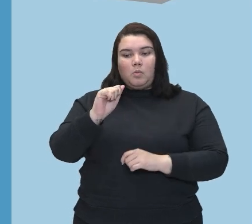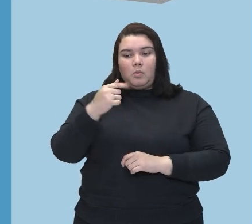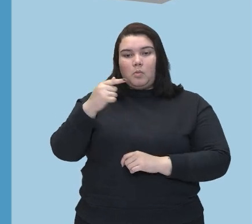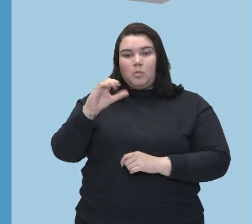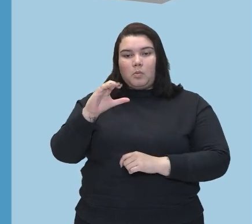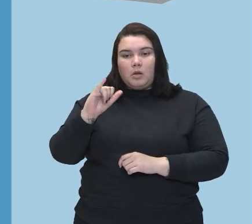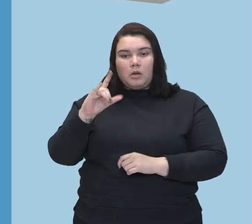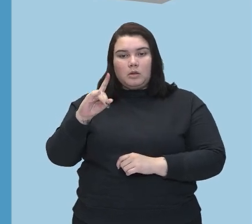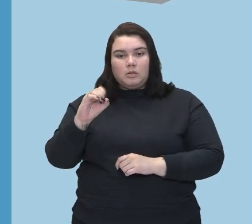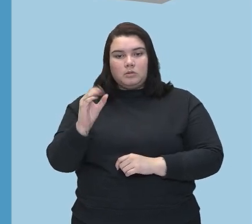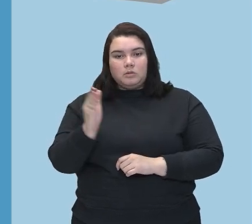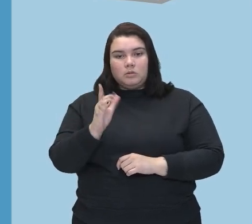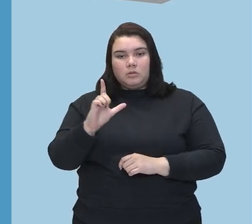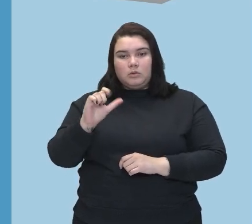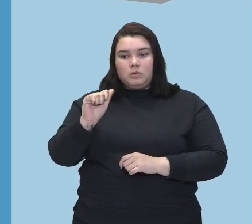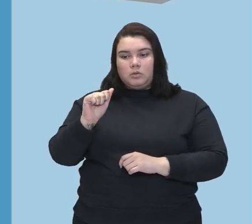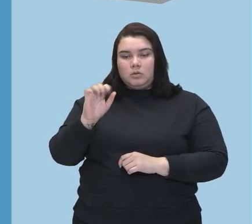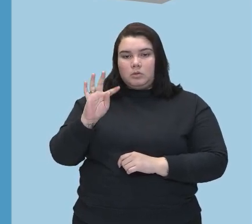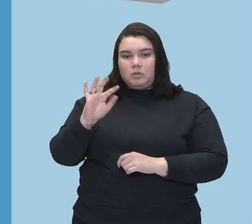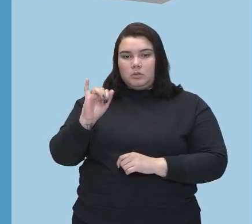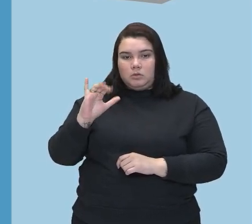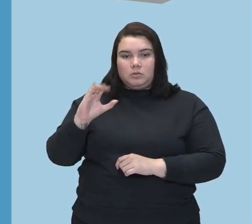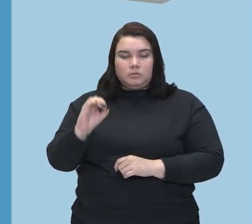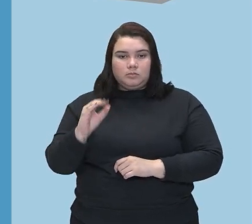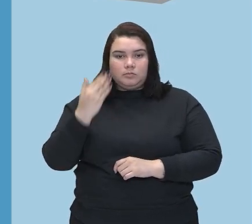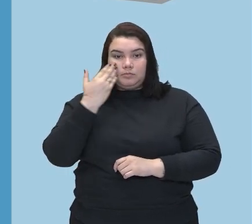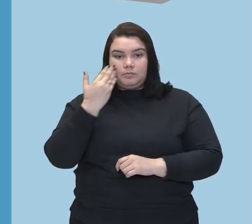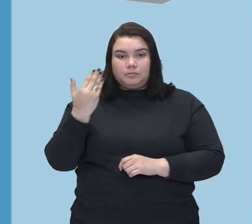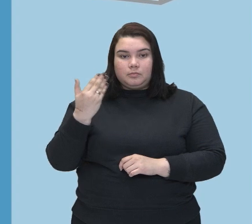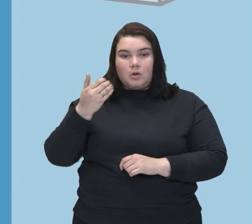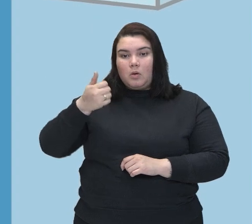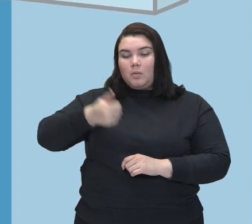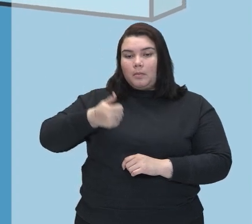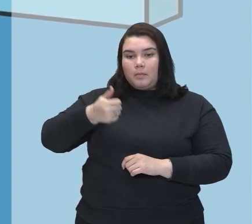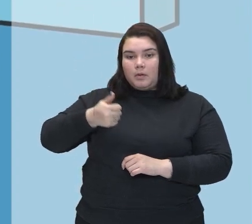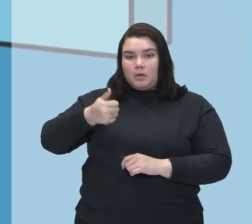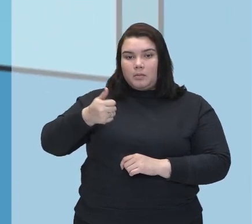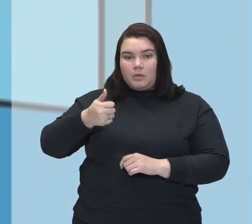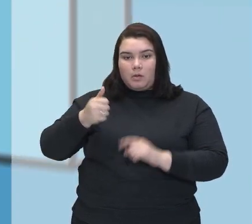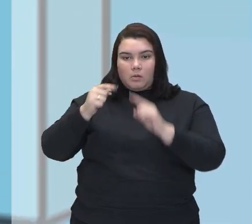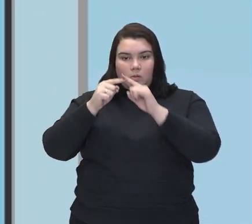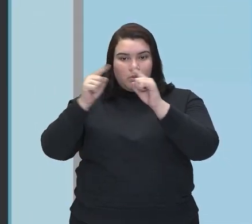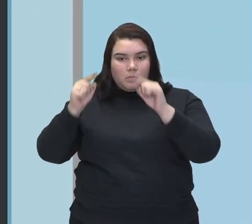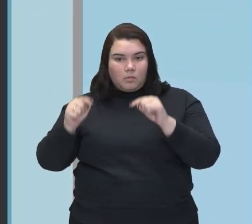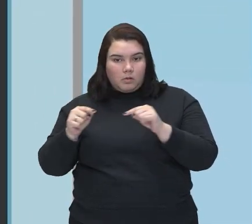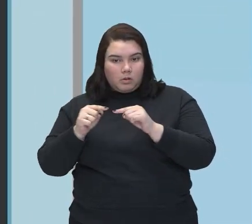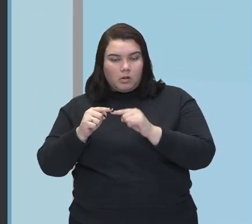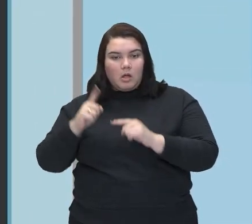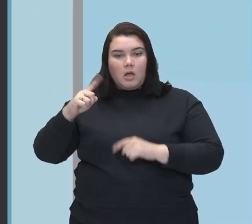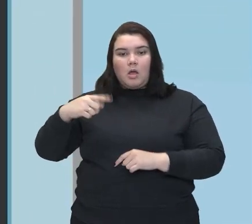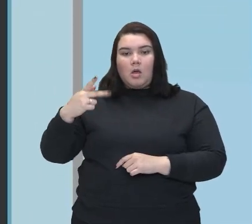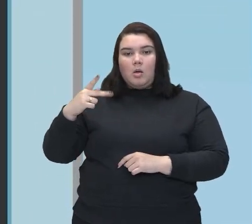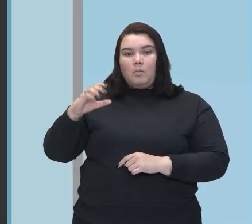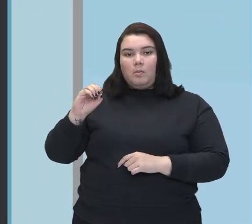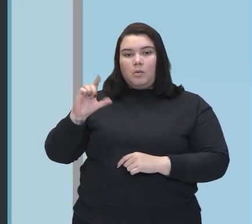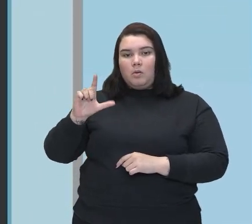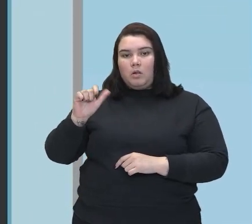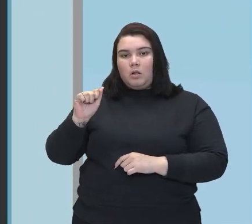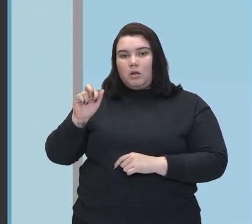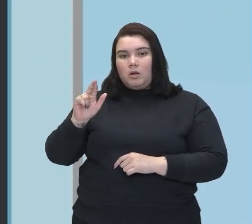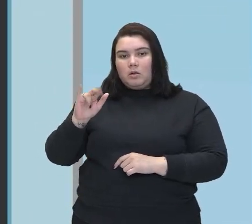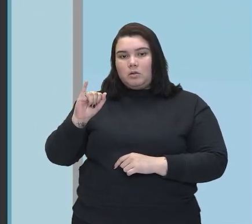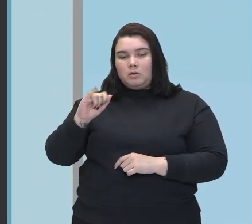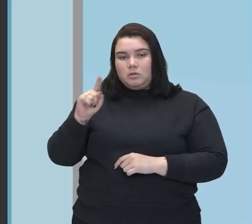vai ser incidido uma luz. Observe que esse primeiro campozinho, assim, esse primeiro quadradinho é o polarizador. Aí foi incidido